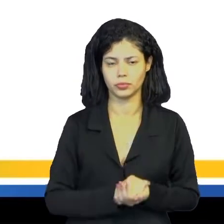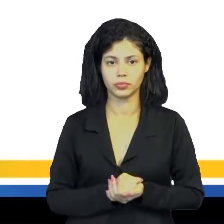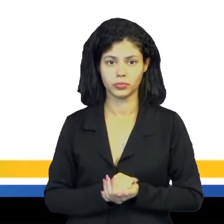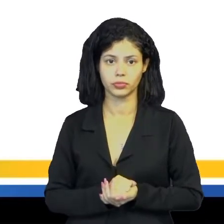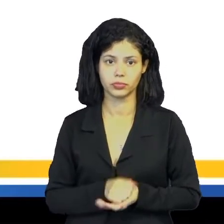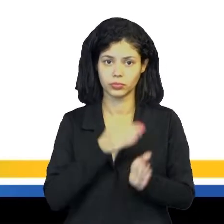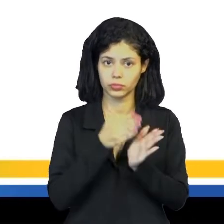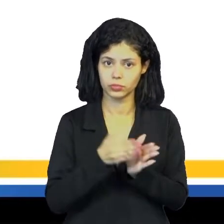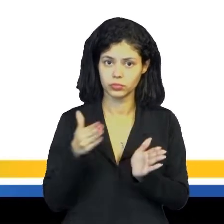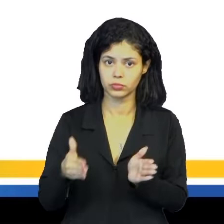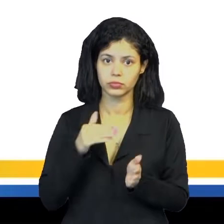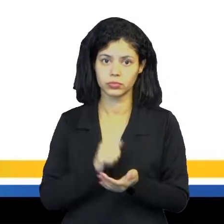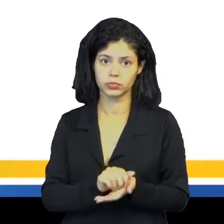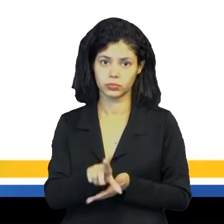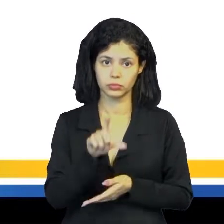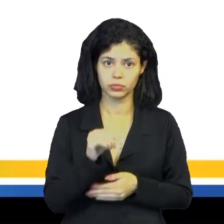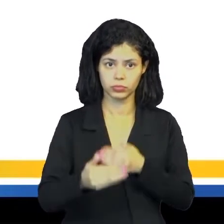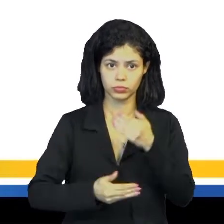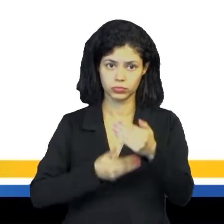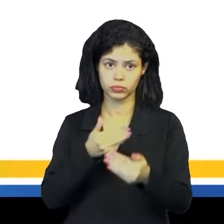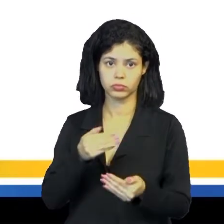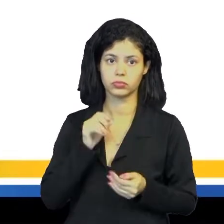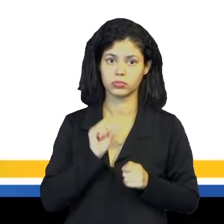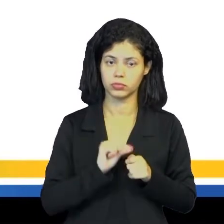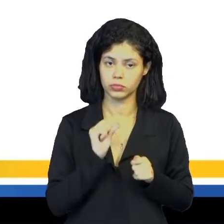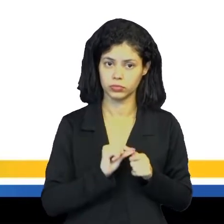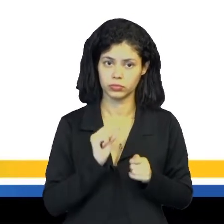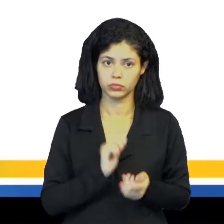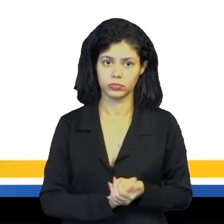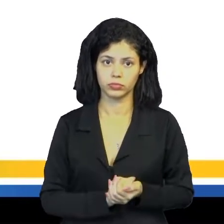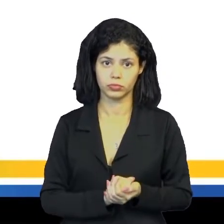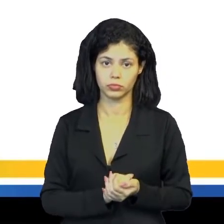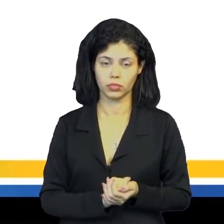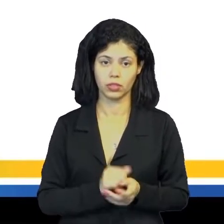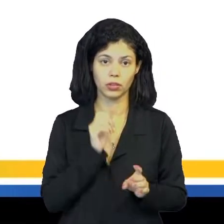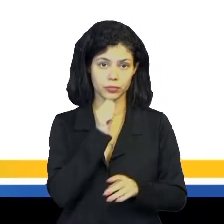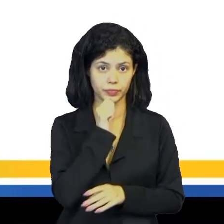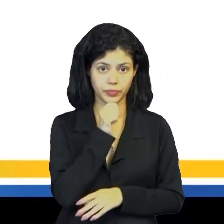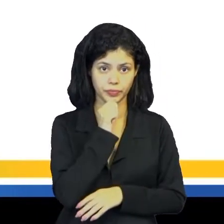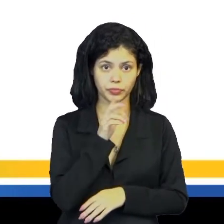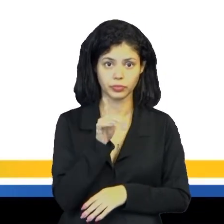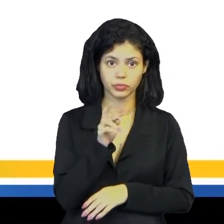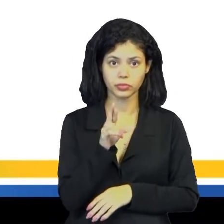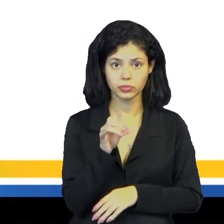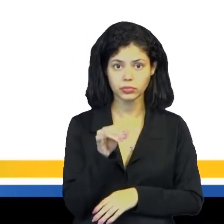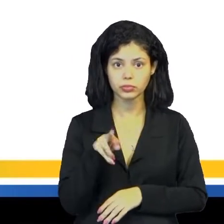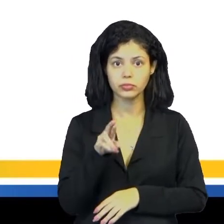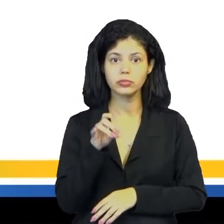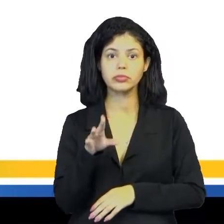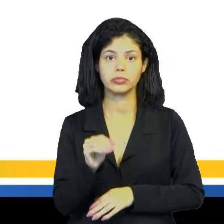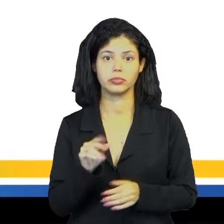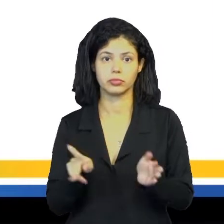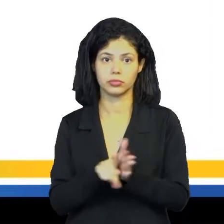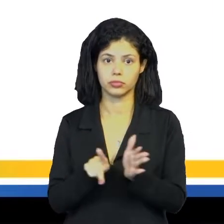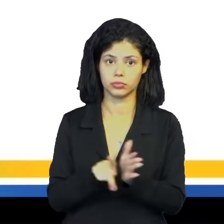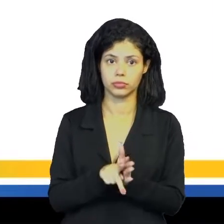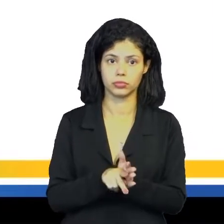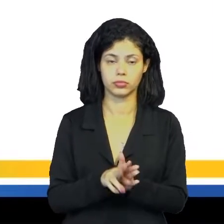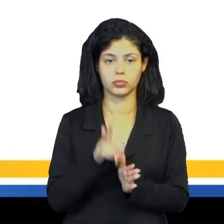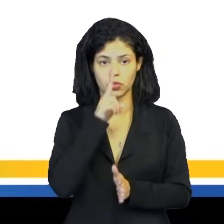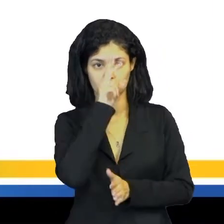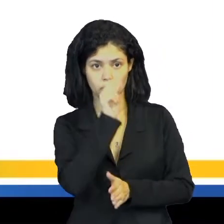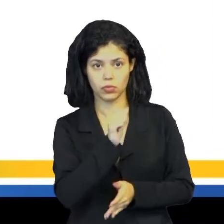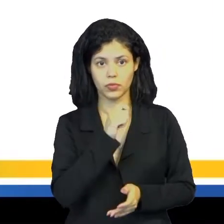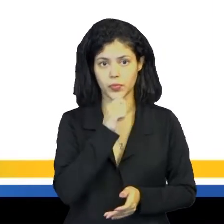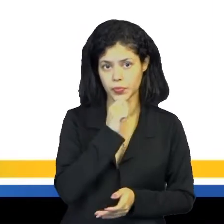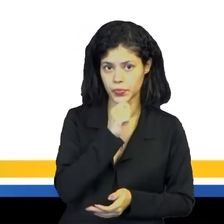e o passo decisivo para que a proclamação fosse deflagrado foi a adesão do Marechal Deodoro da Fonseca, que era um nome forte